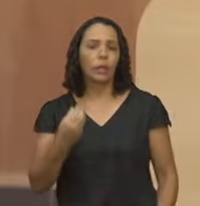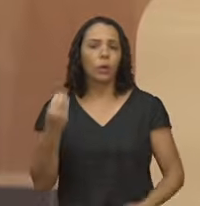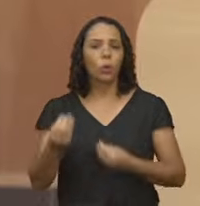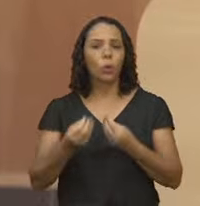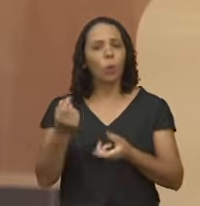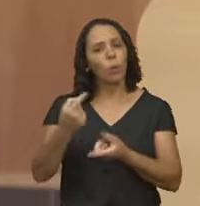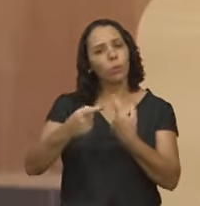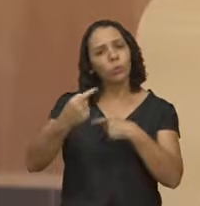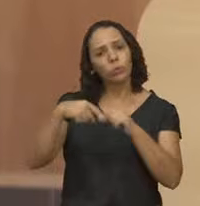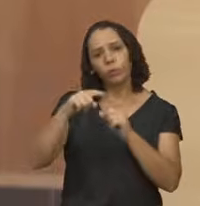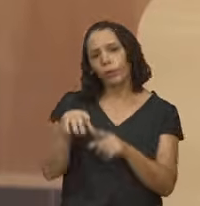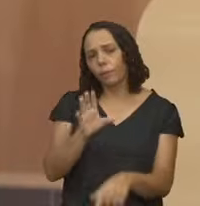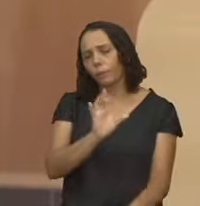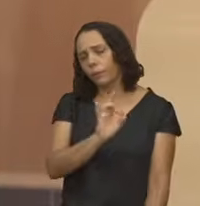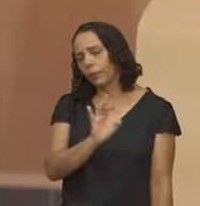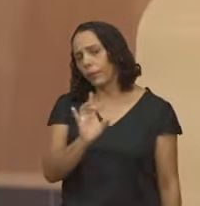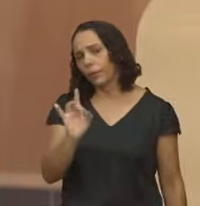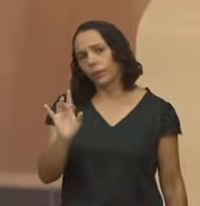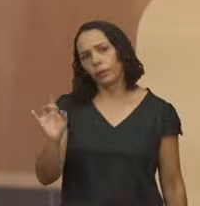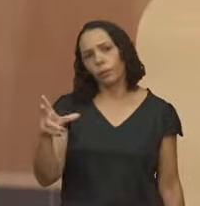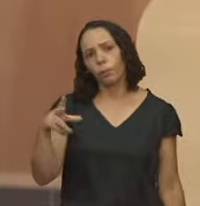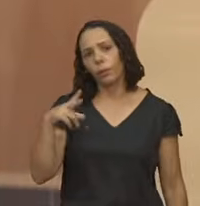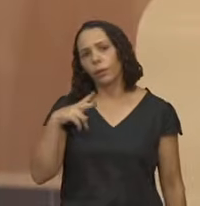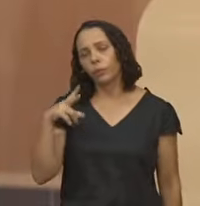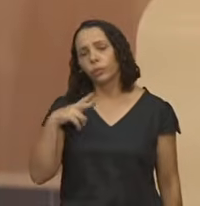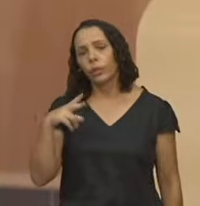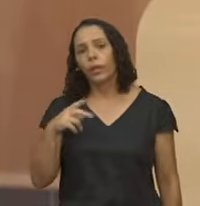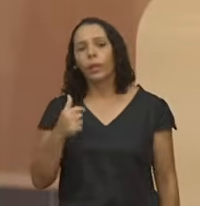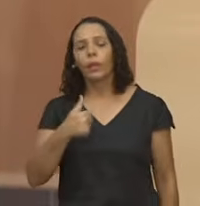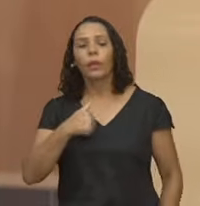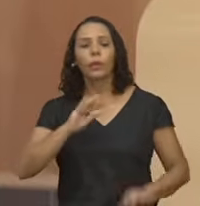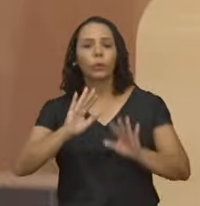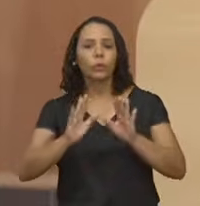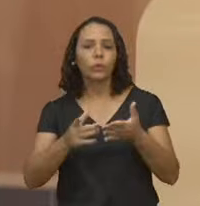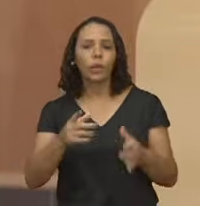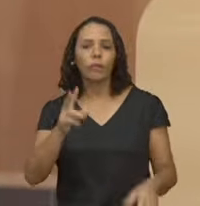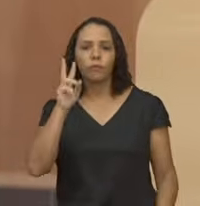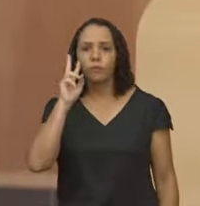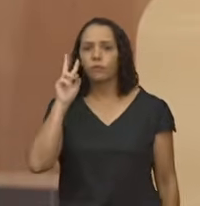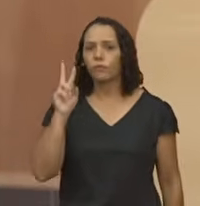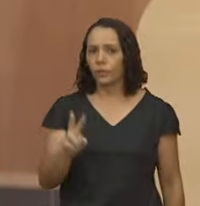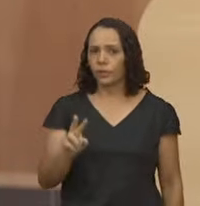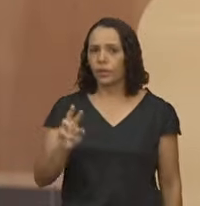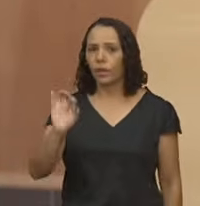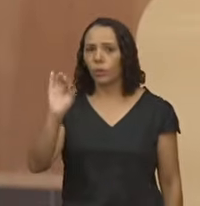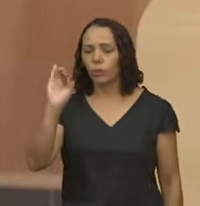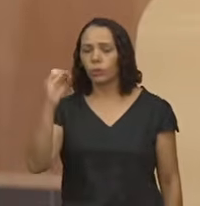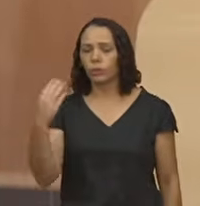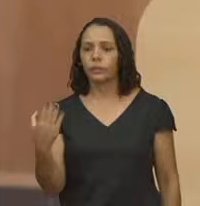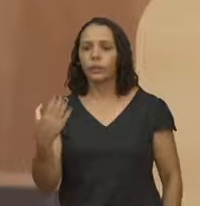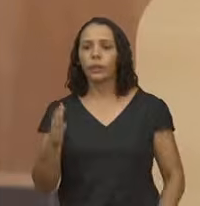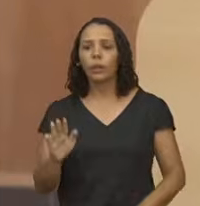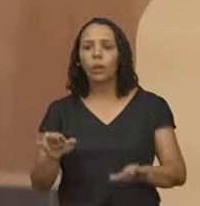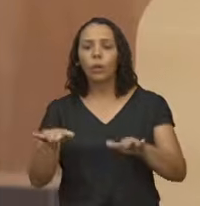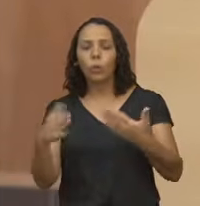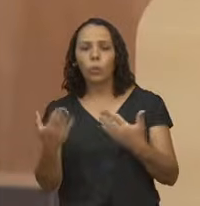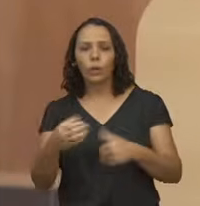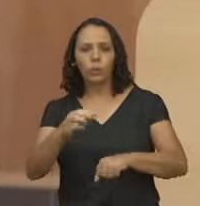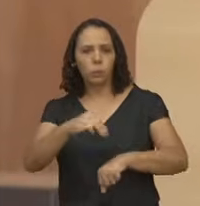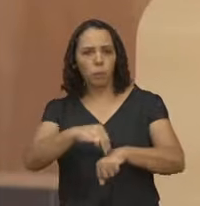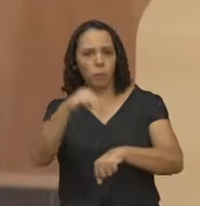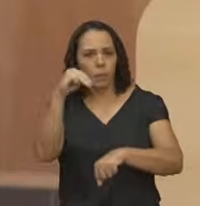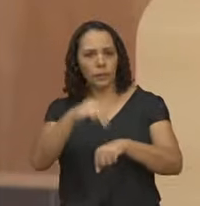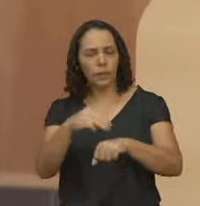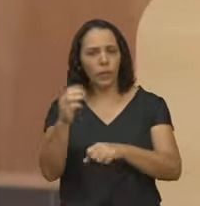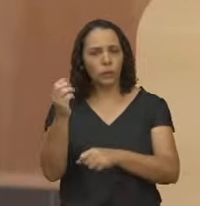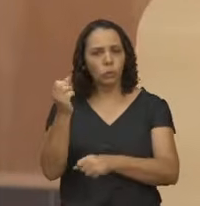vida da pessoa. E eu tive a experiência, a possibilidade de ver isso acontecer na minha frente quando eu, no mestrado em 2019,